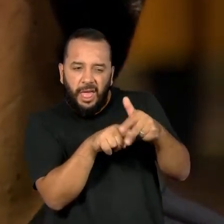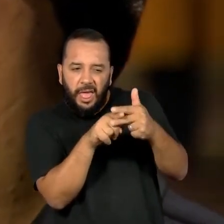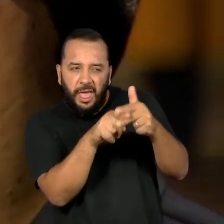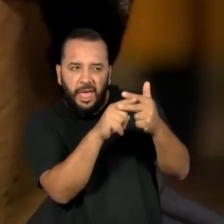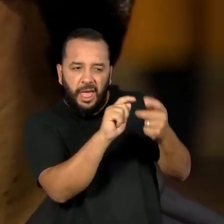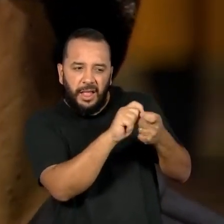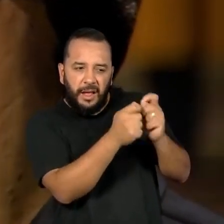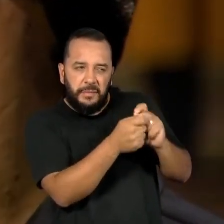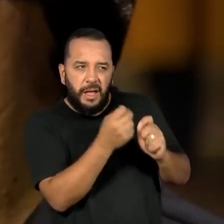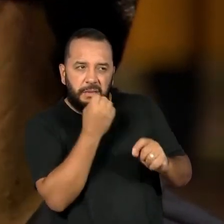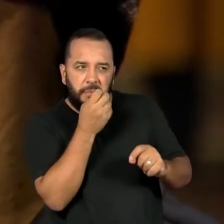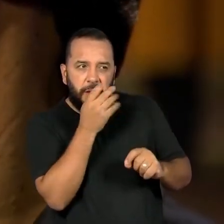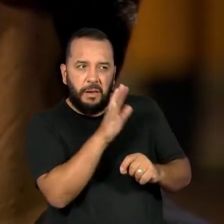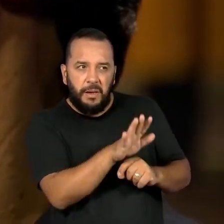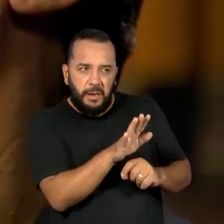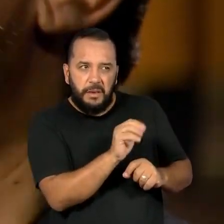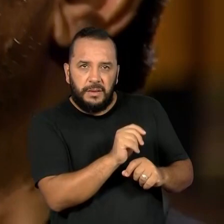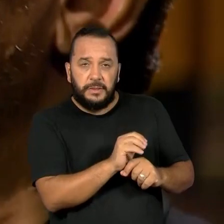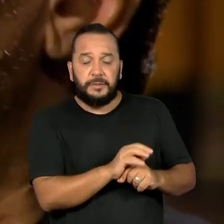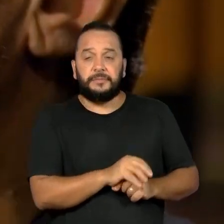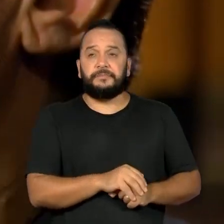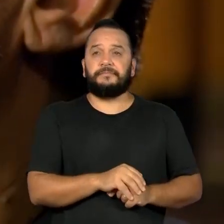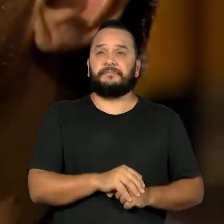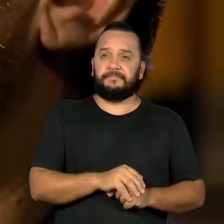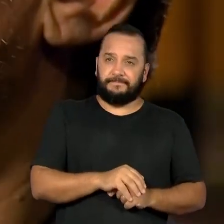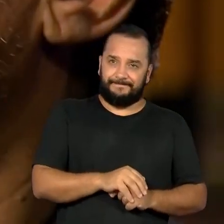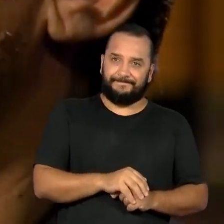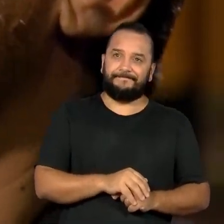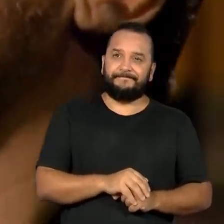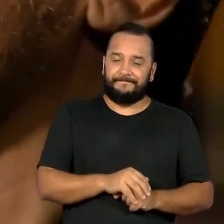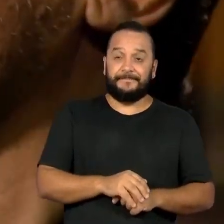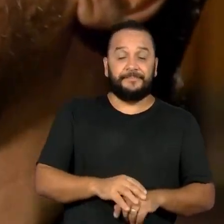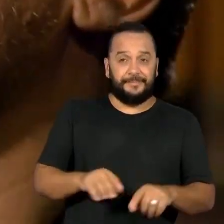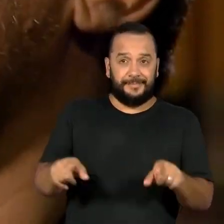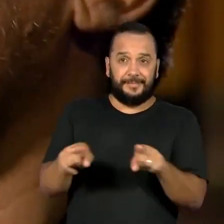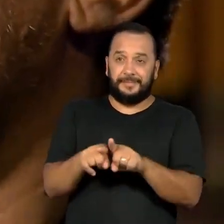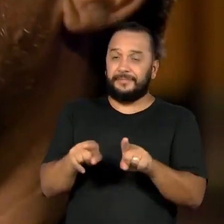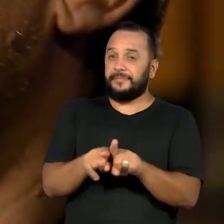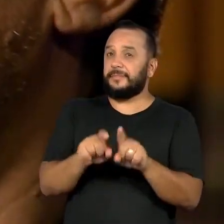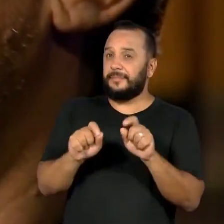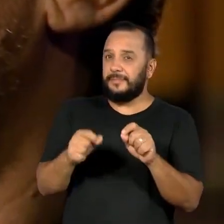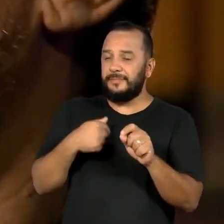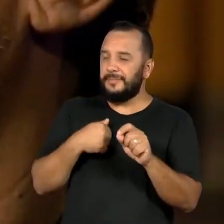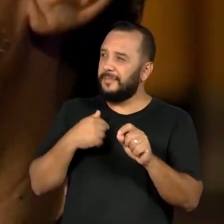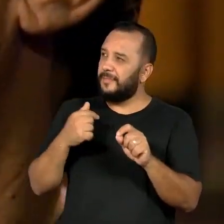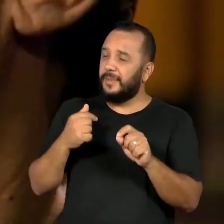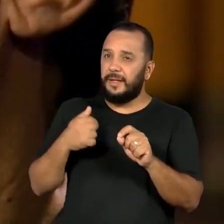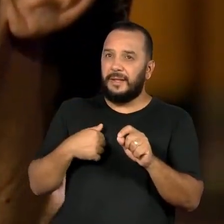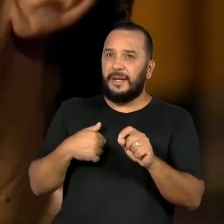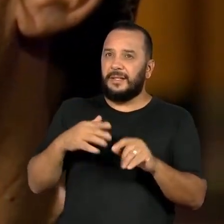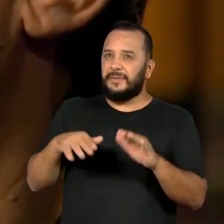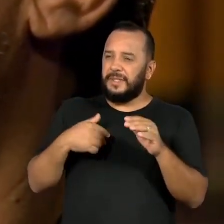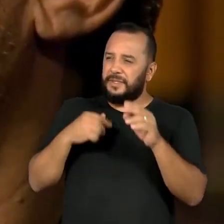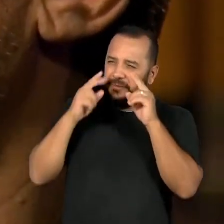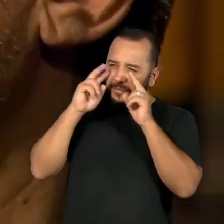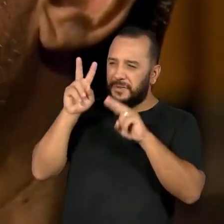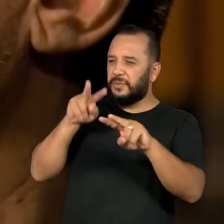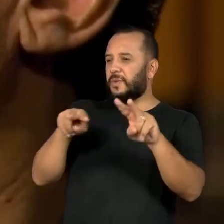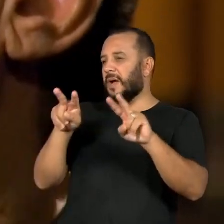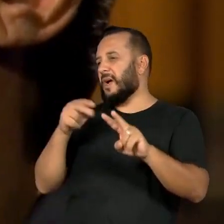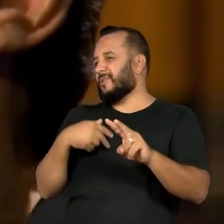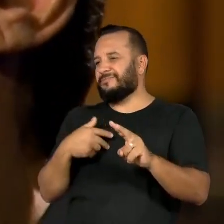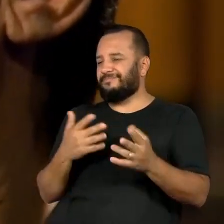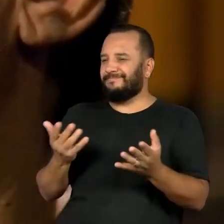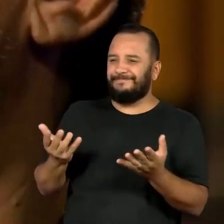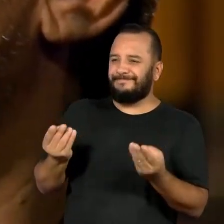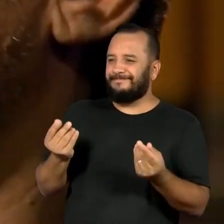achar que tá bom não é assim não e acaba sendo visualmente né desequilibrado enfim